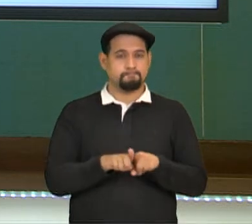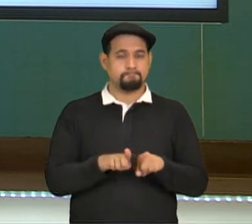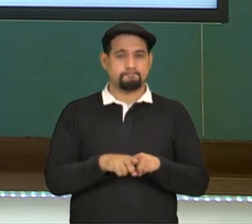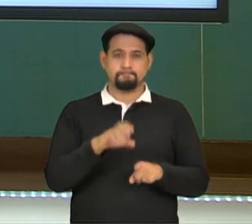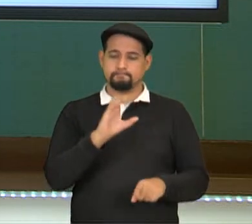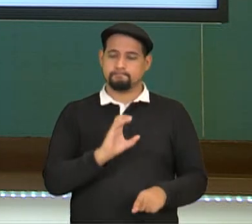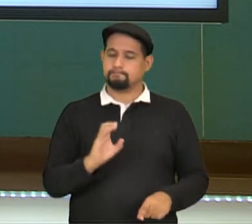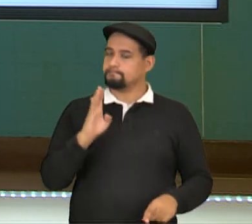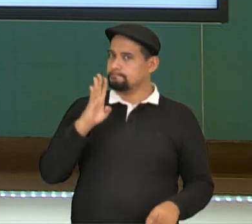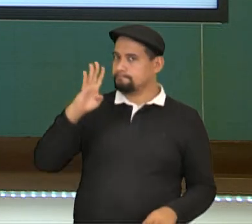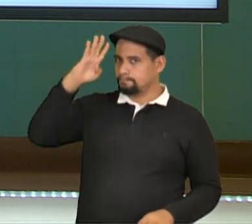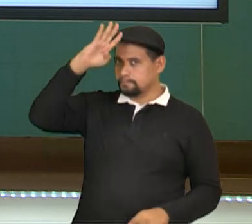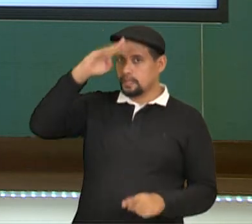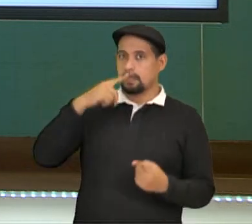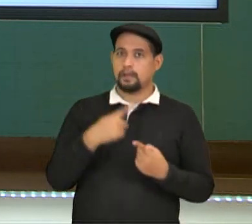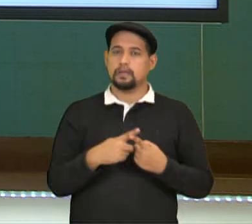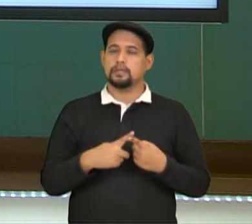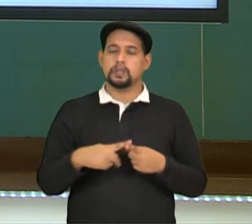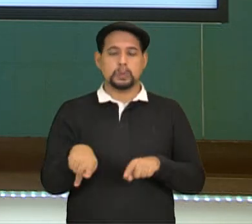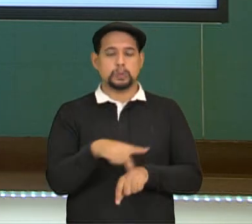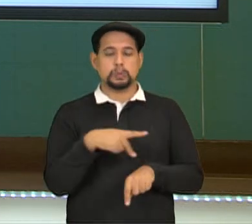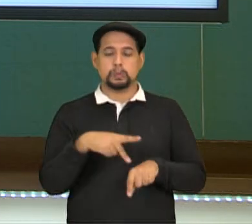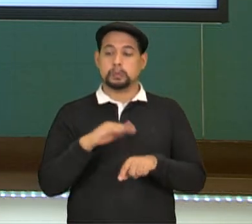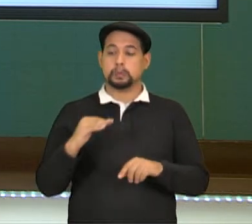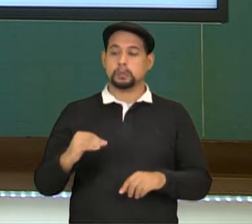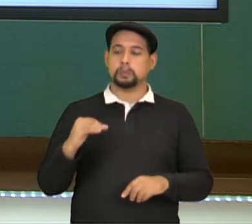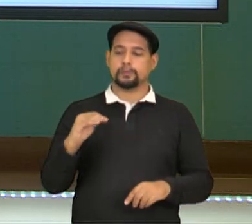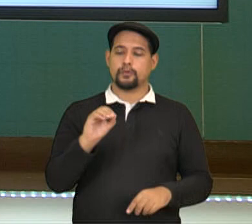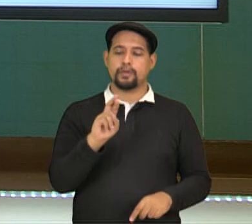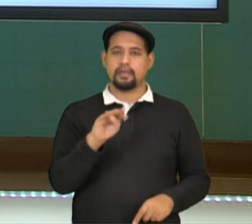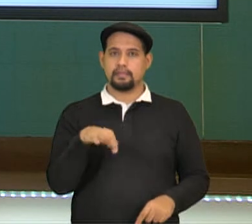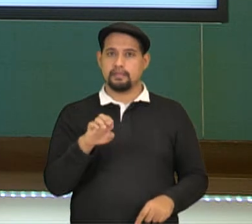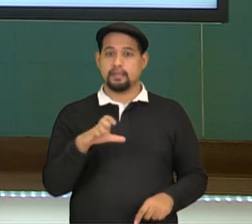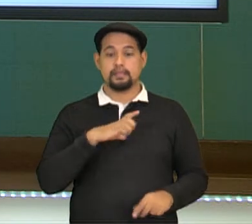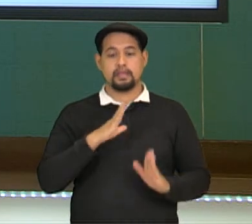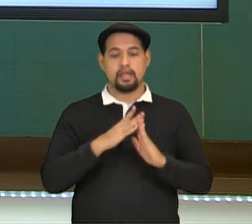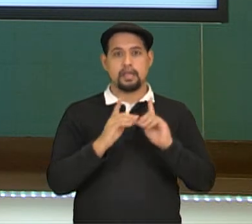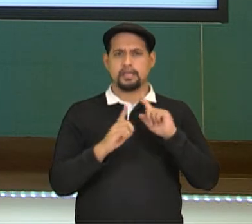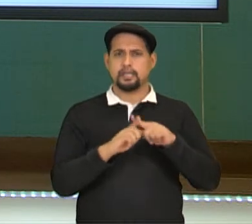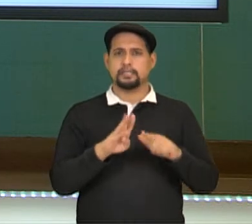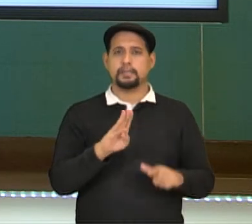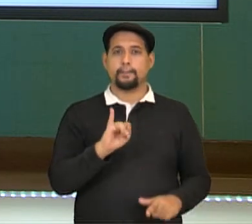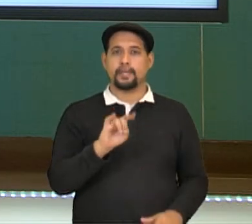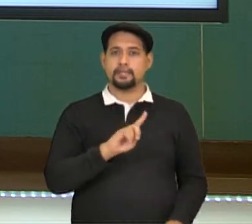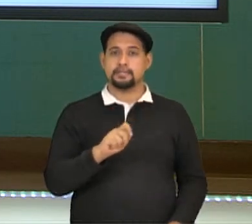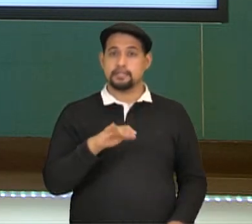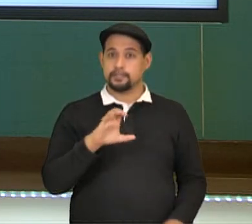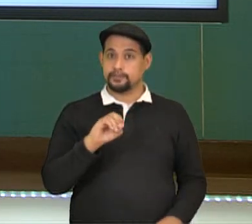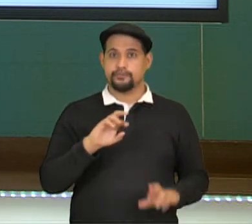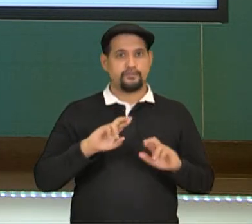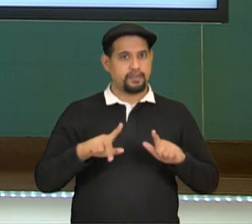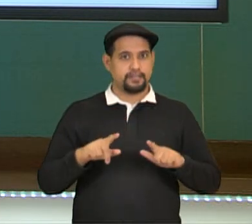enquanto os países mais ao oriente a gente vai ter essa influência da igreja de Bizâncio, né.